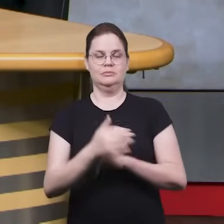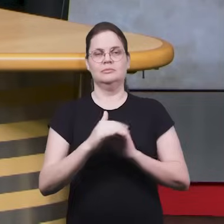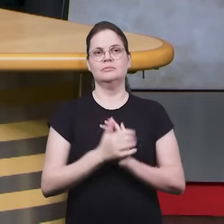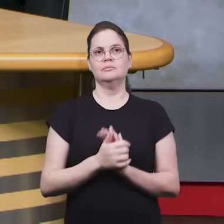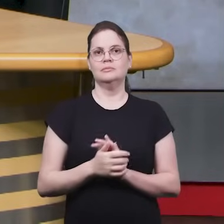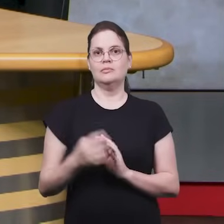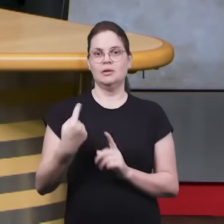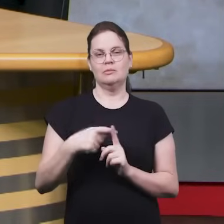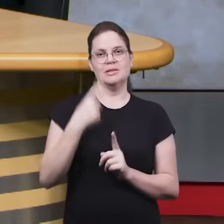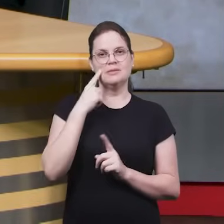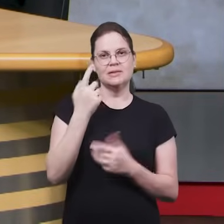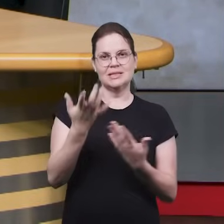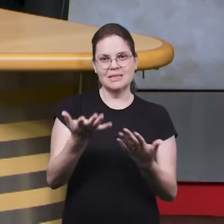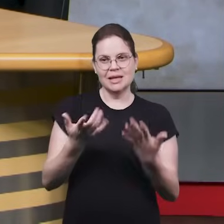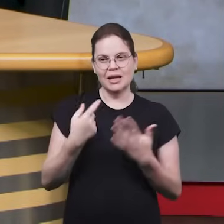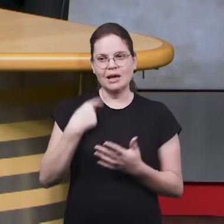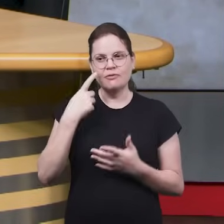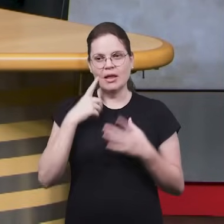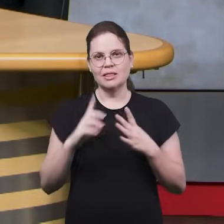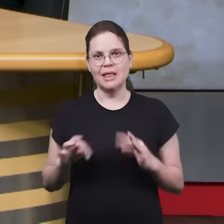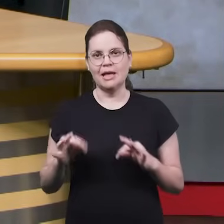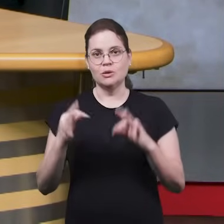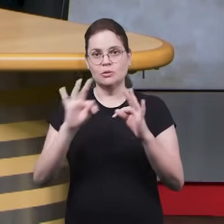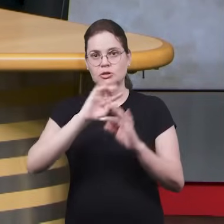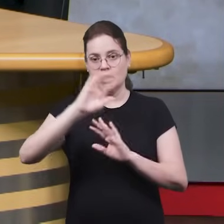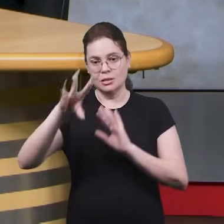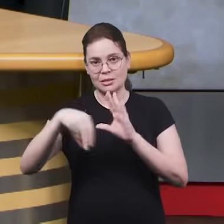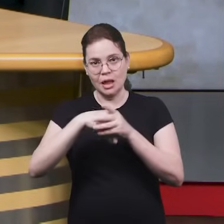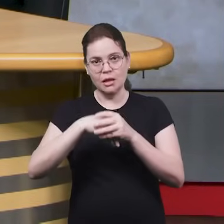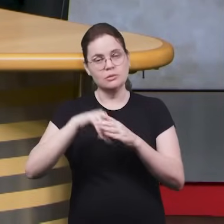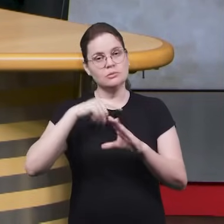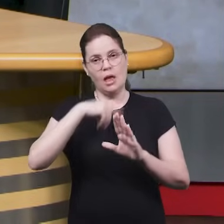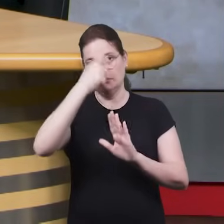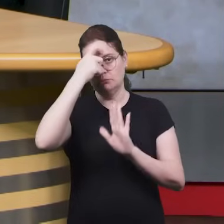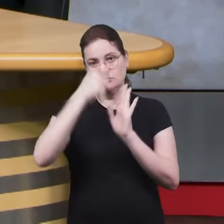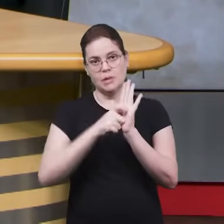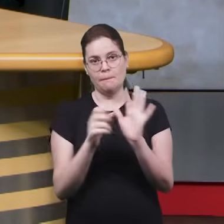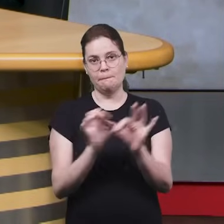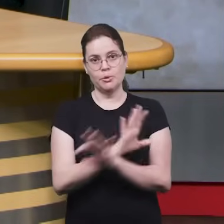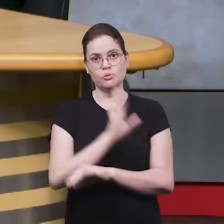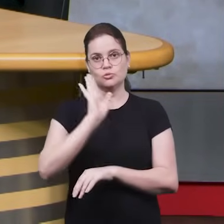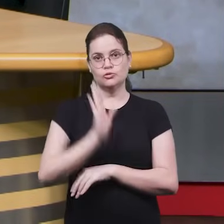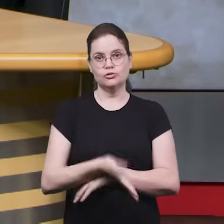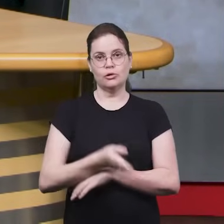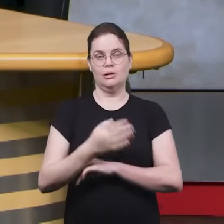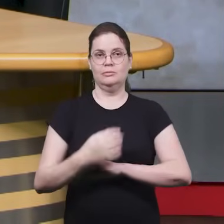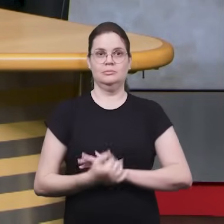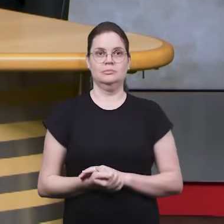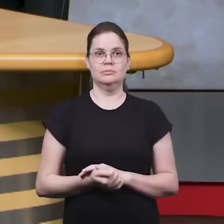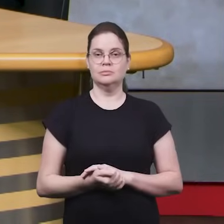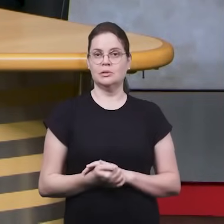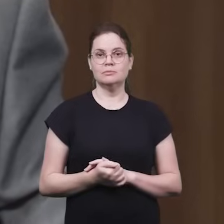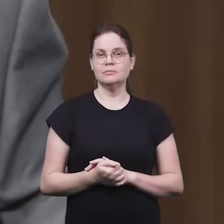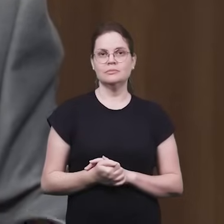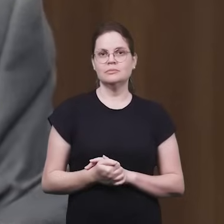determinado produto que está sendo oferecido ali, a inteligência artificial já está englobada naquele produto. Então, não faz mais sentido você